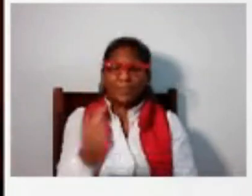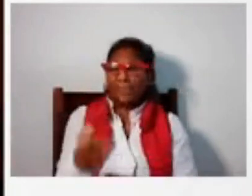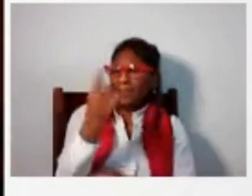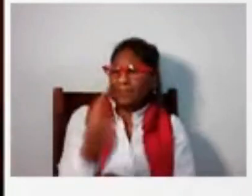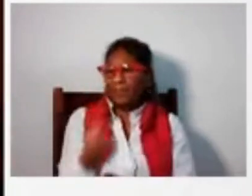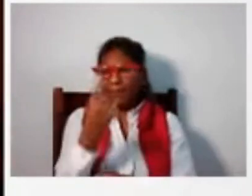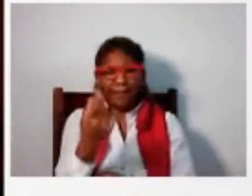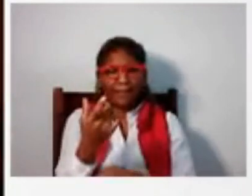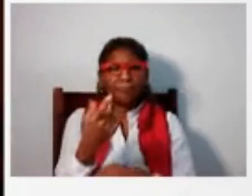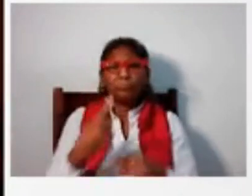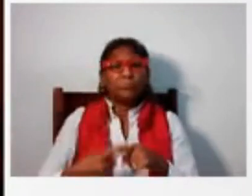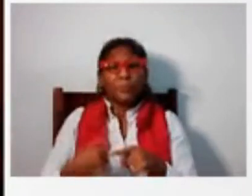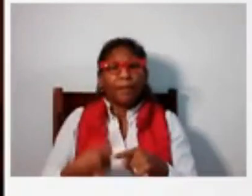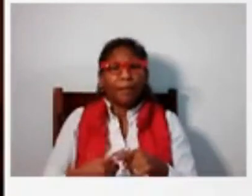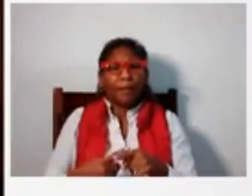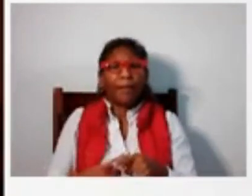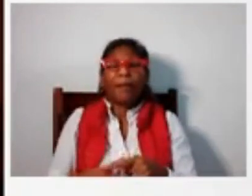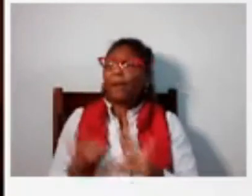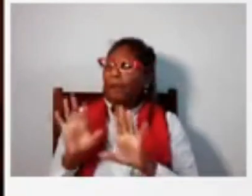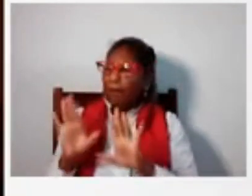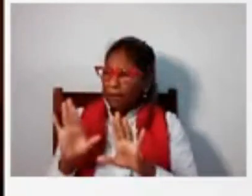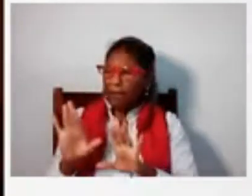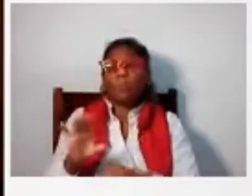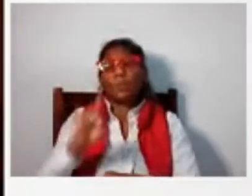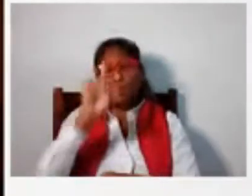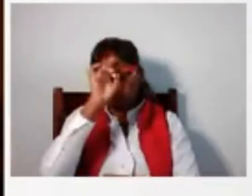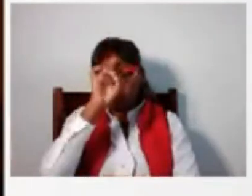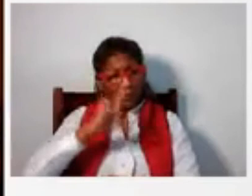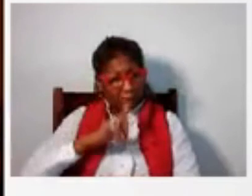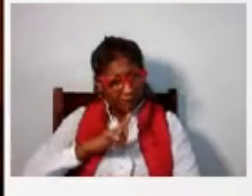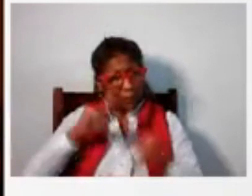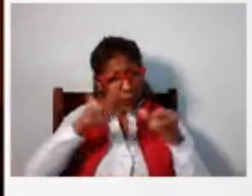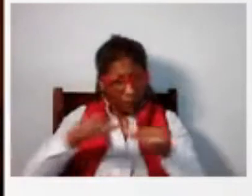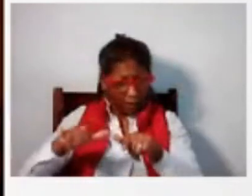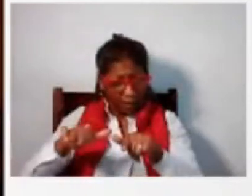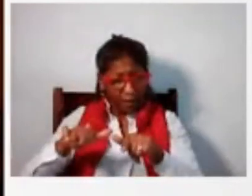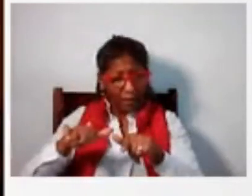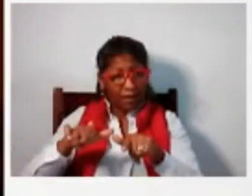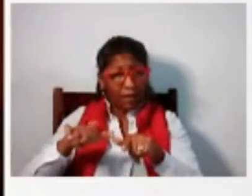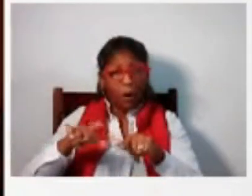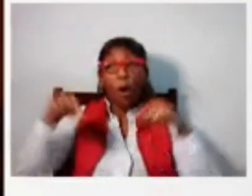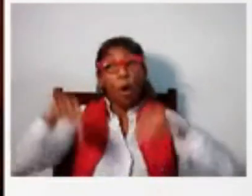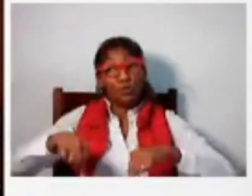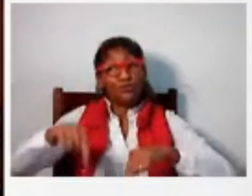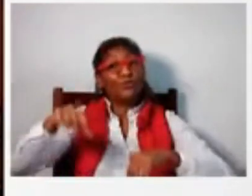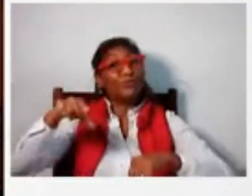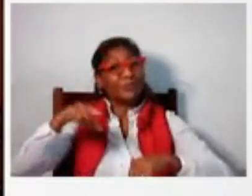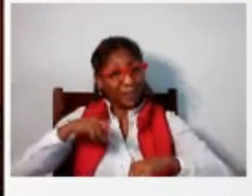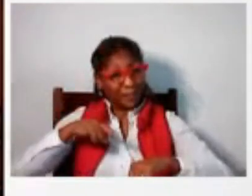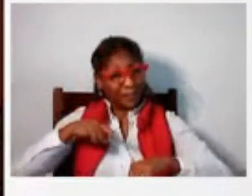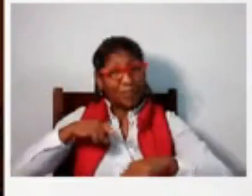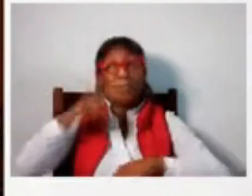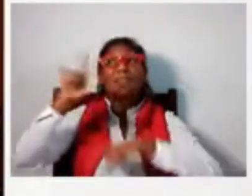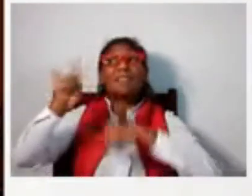se esteja agindo, mesmo que os hospitais ainda tenham disponibilidade. Mas essa disponibilidade, hoje, vai se esgotar